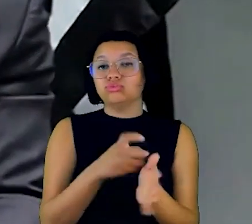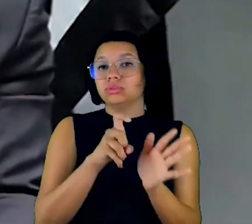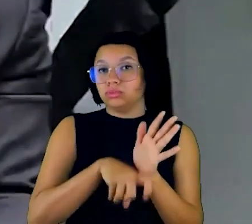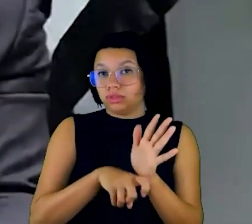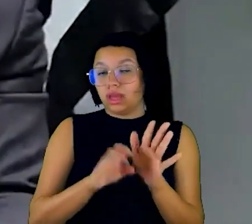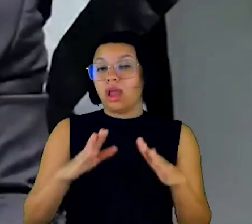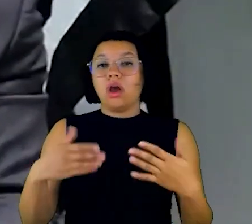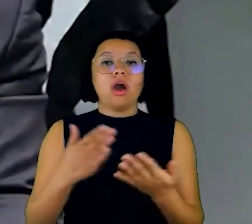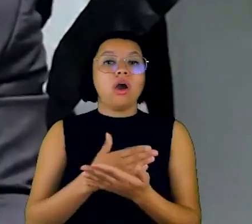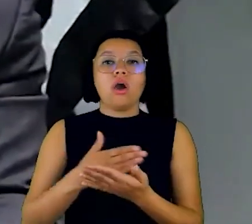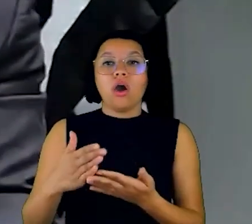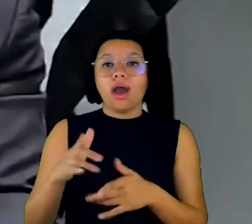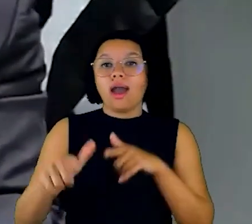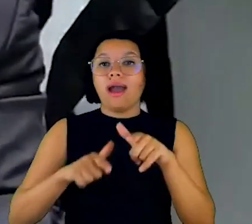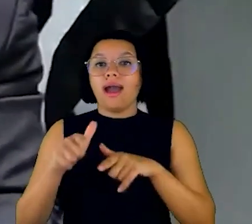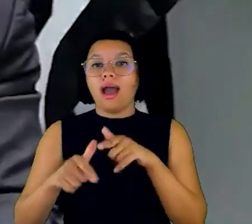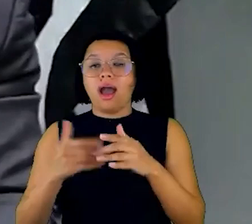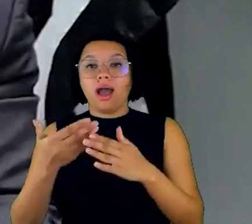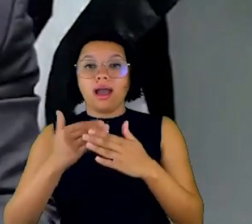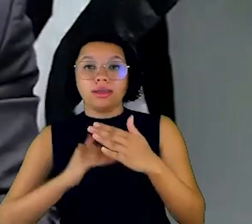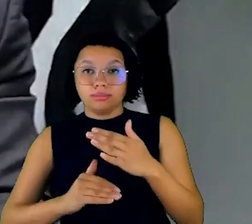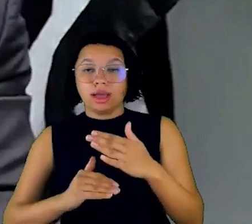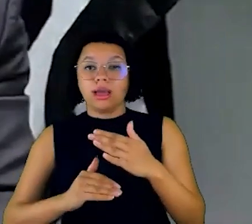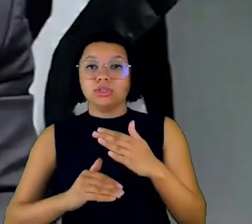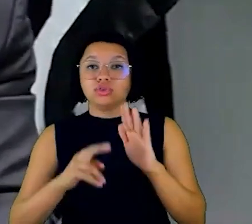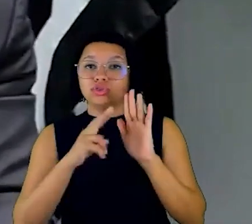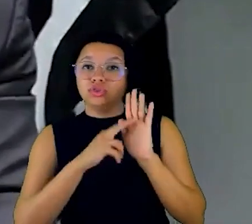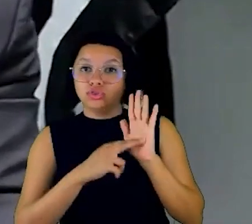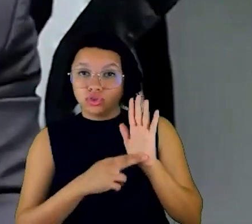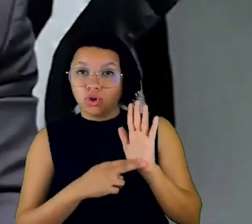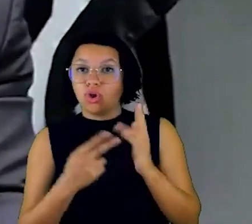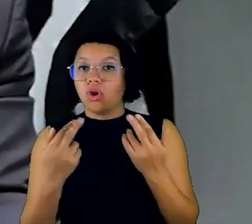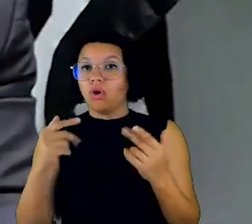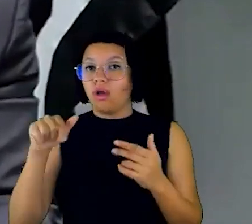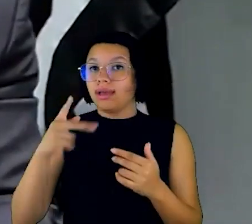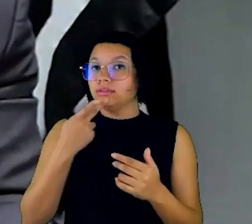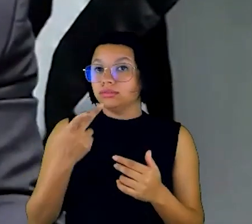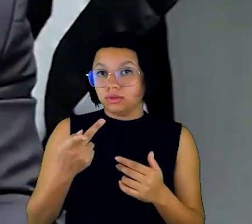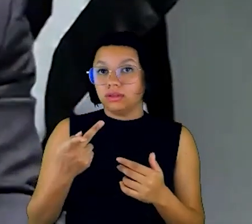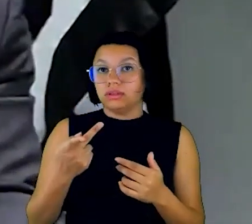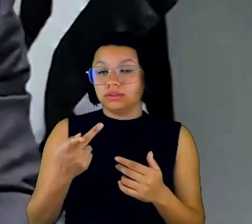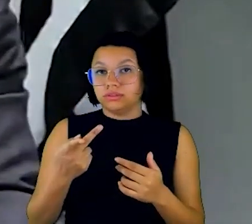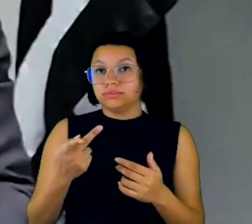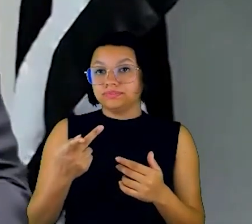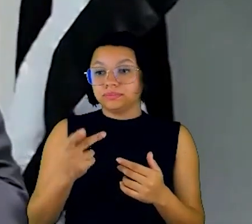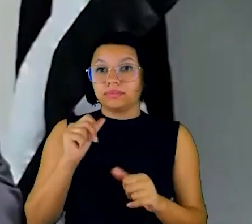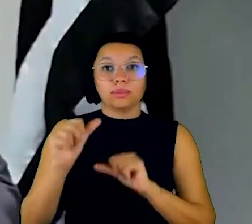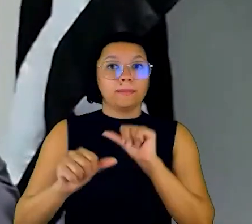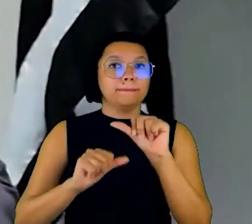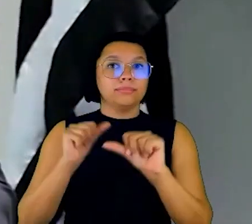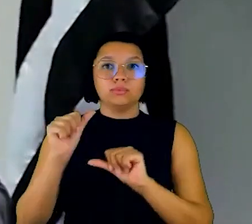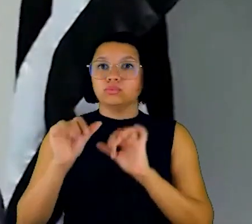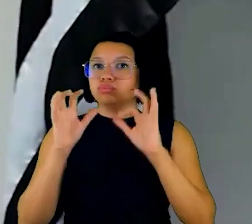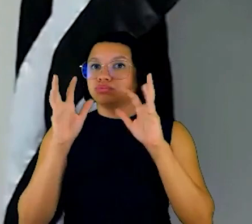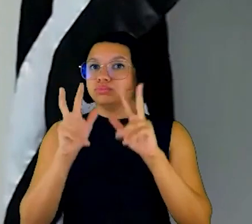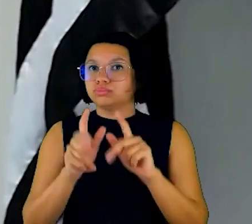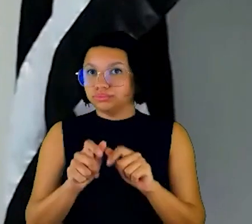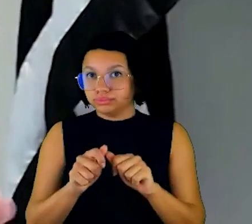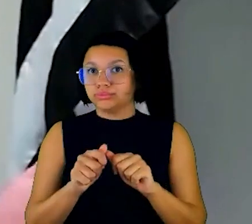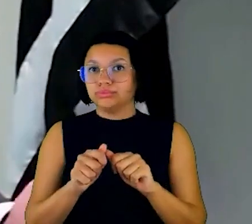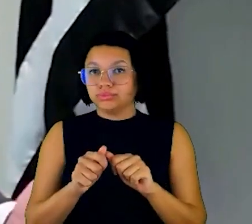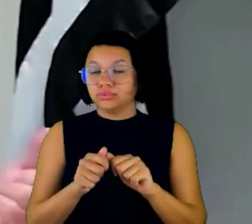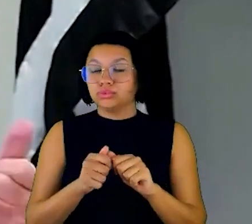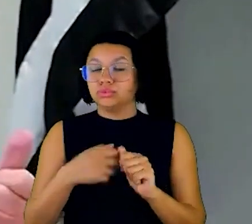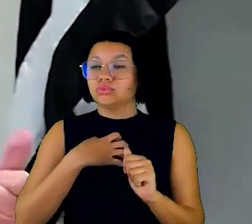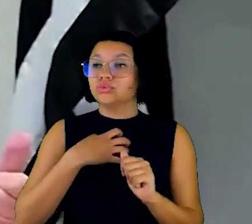que quando começa a atuar debaixo de diretrizes como essas que eu estou lhes falando, muda completamente